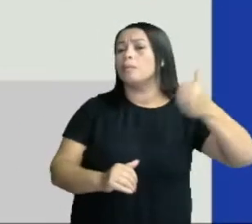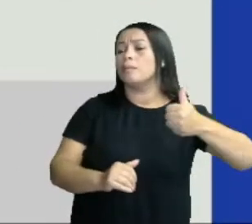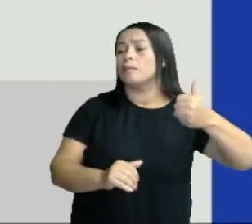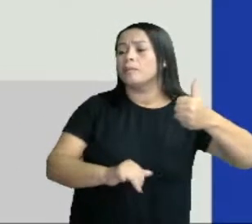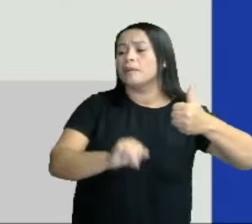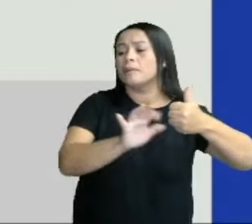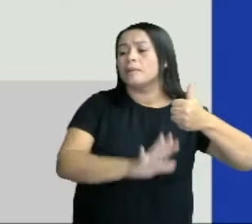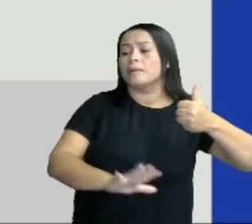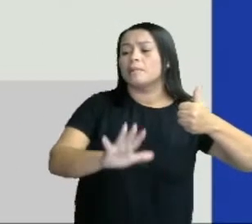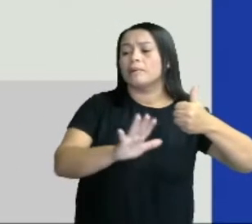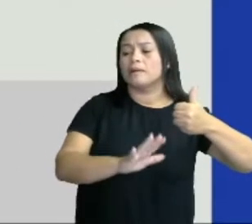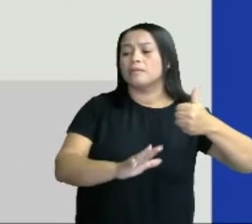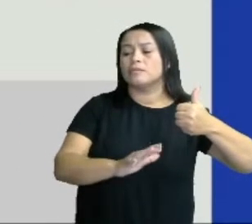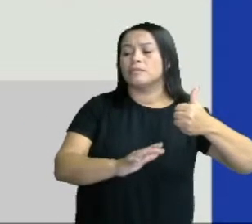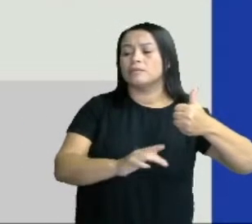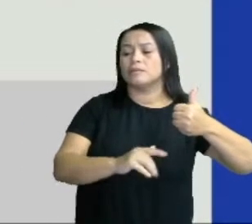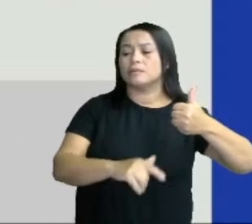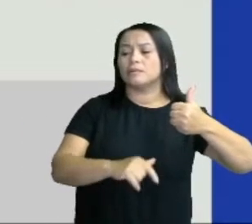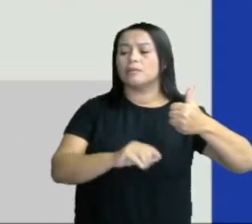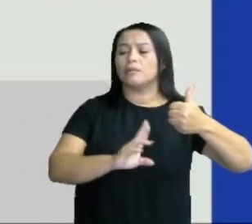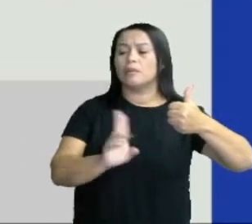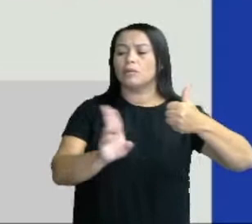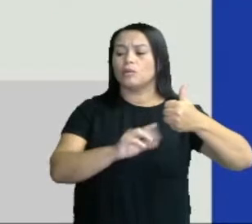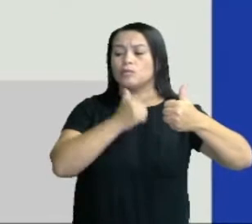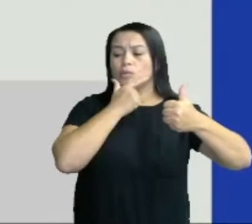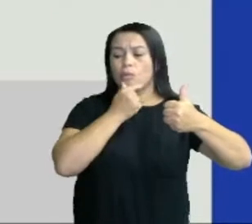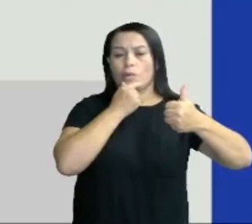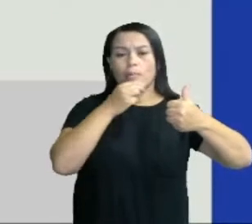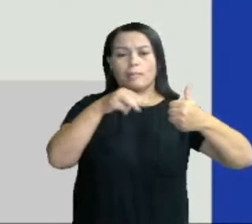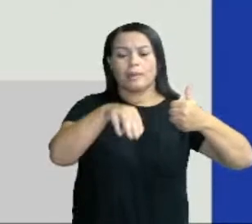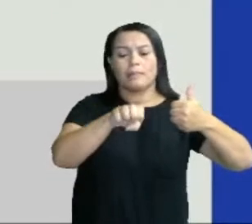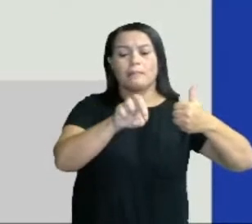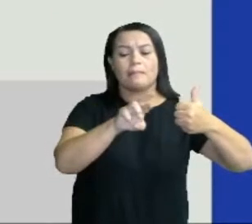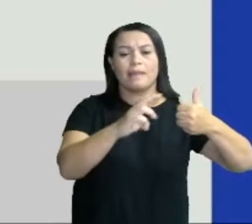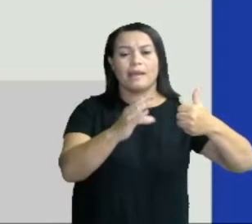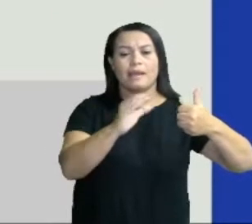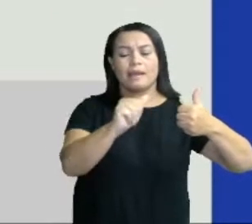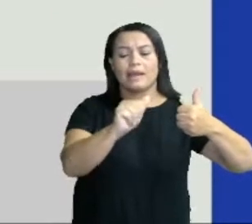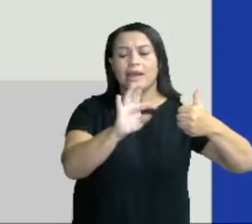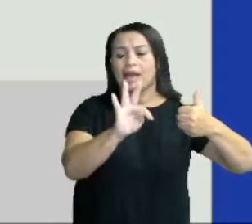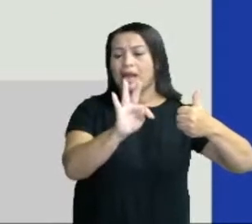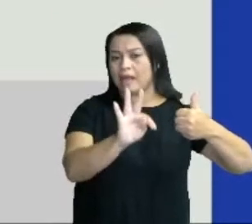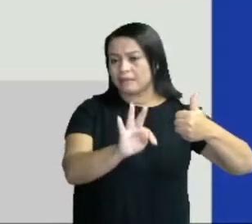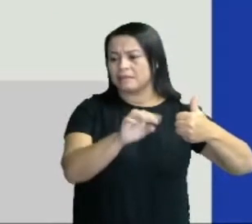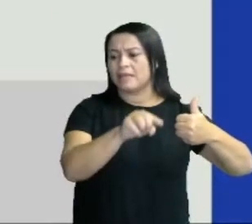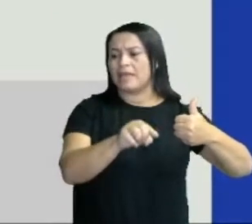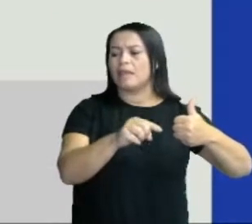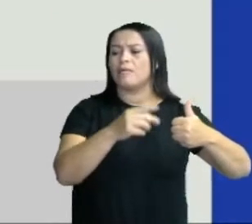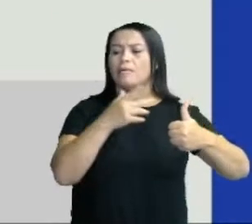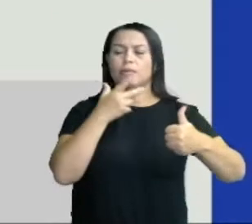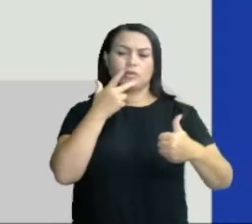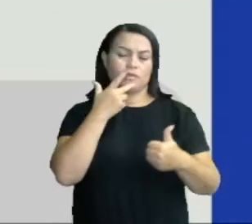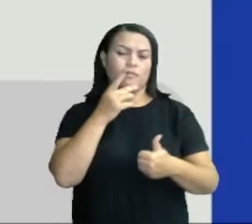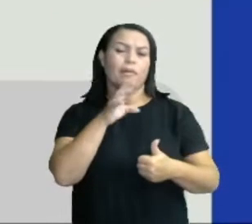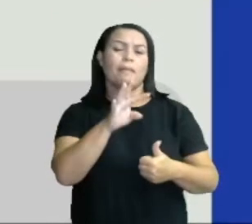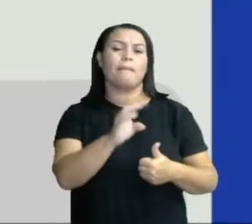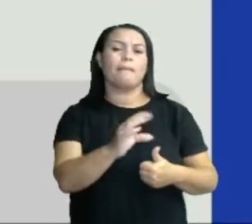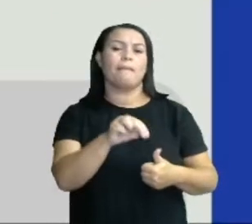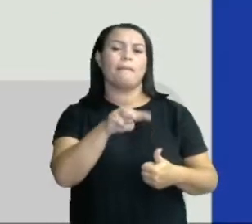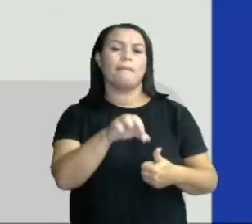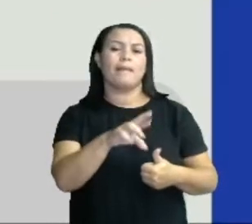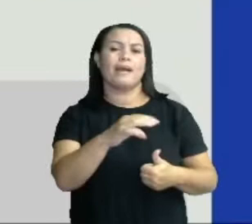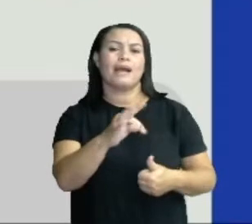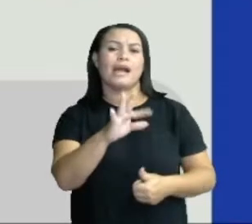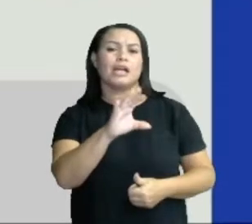pelo Mercator, né, que é um estudioso desse ramo da cartografia, um dos mais citados, e o mapa dele aí